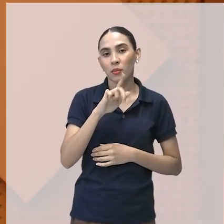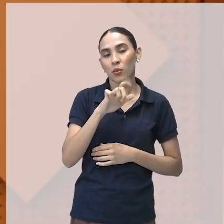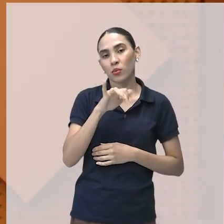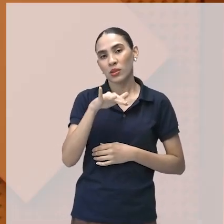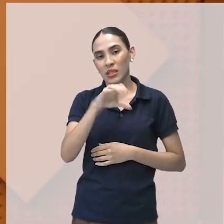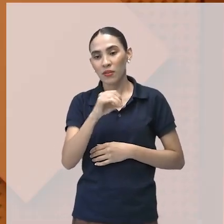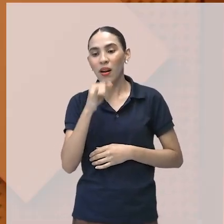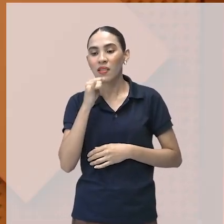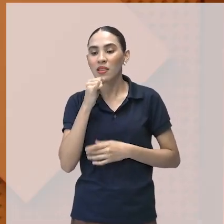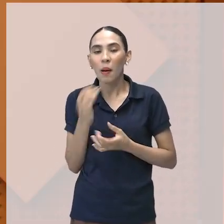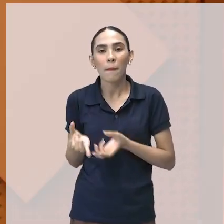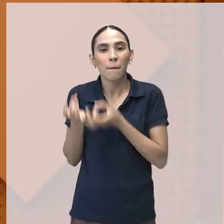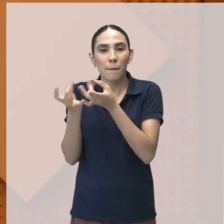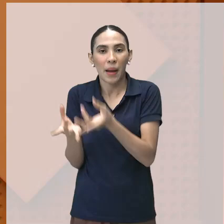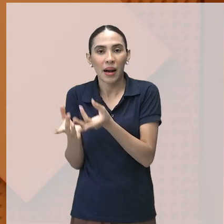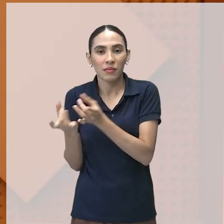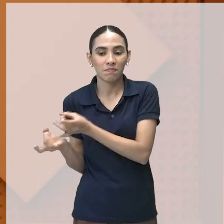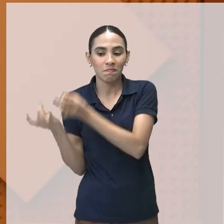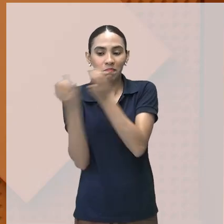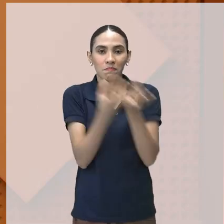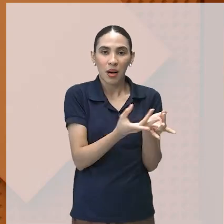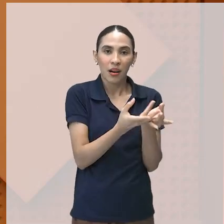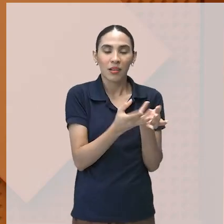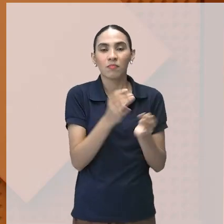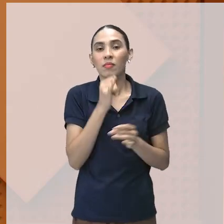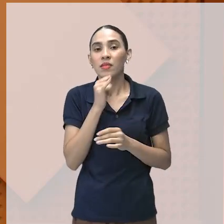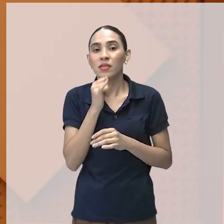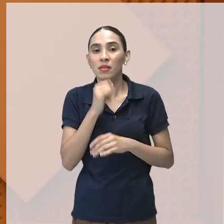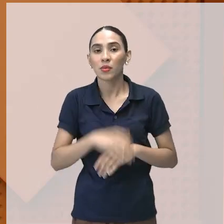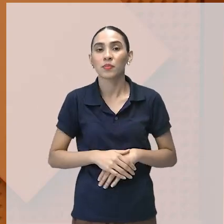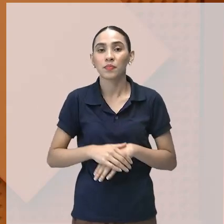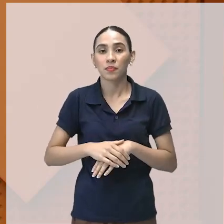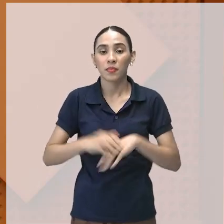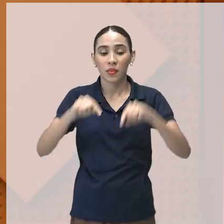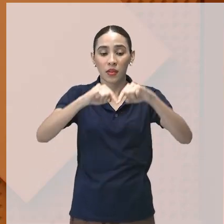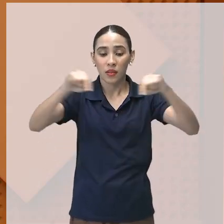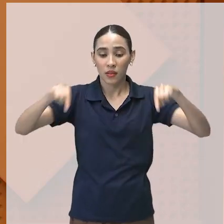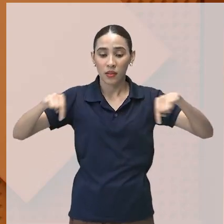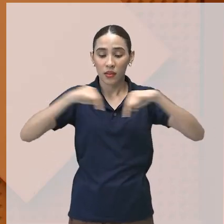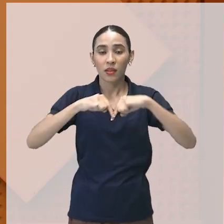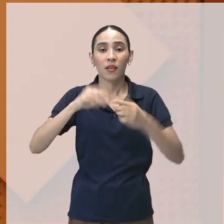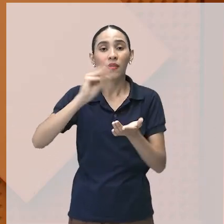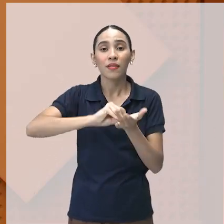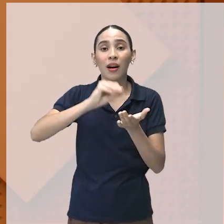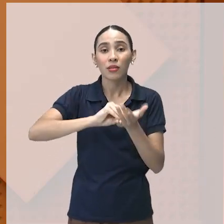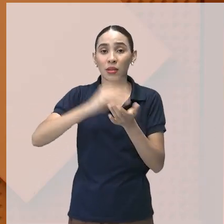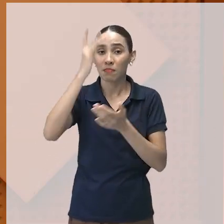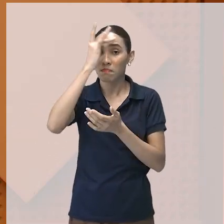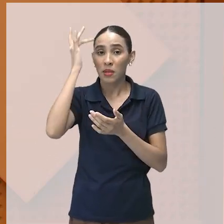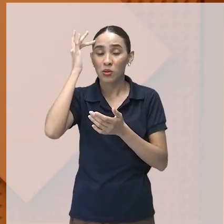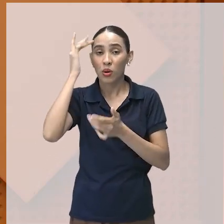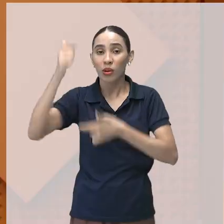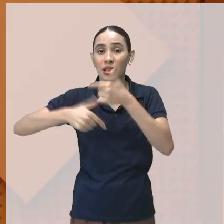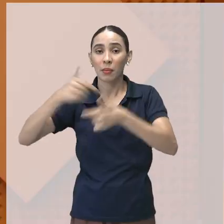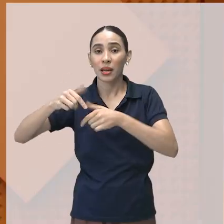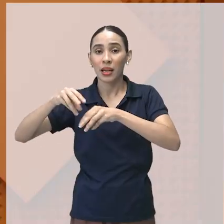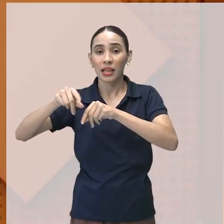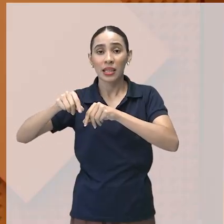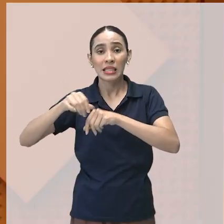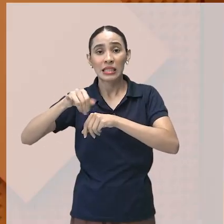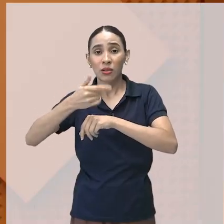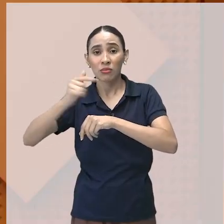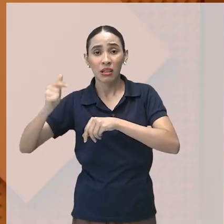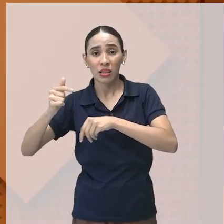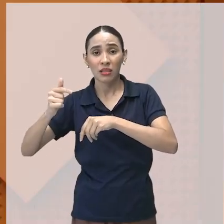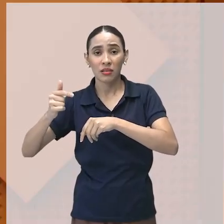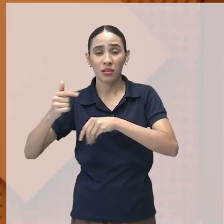que expulsam o homem do campo para a cidade. O cercamento das terras, né? A falta de terra para esse homem trabalhar. Se o homem do campo não tem terra,